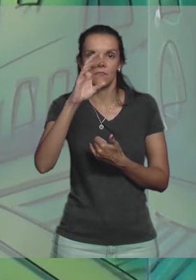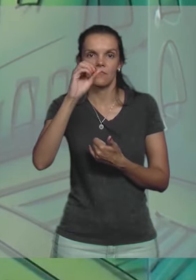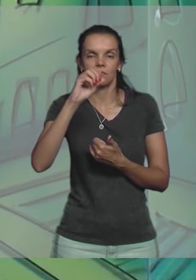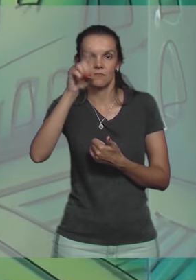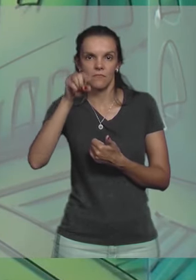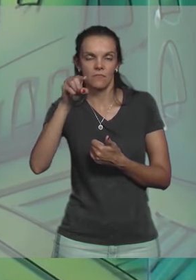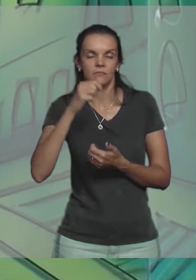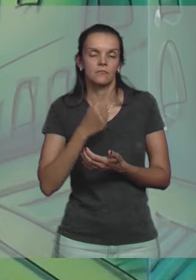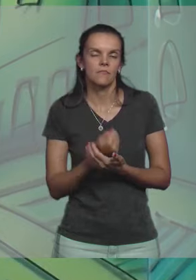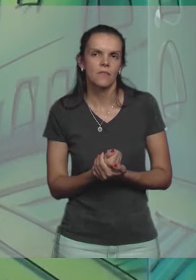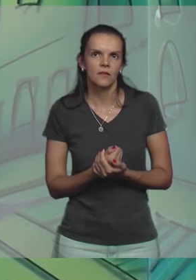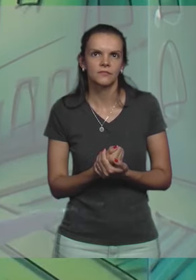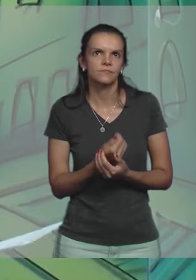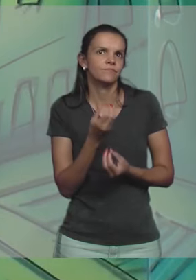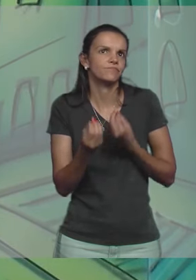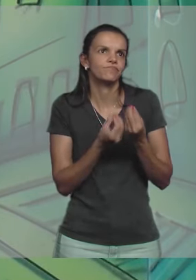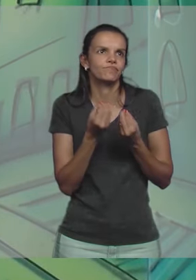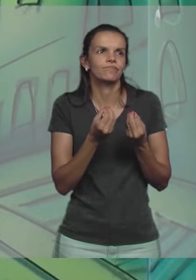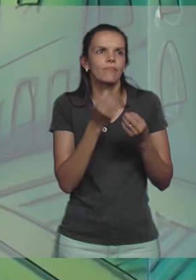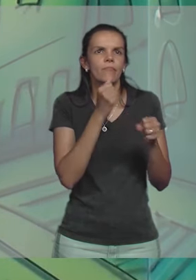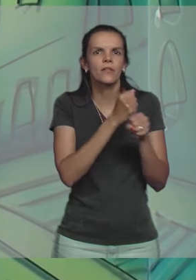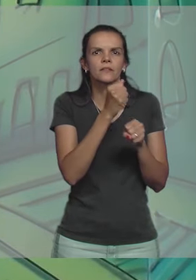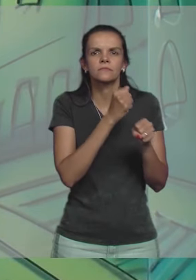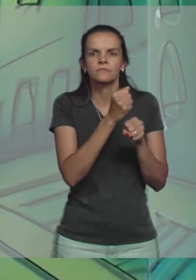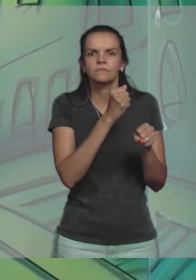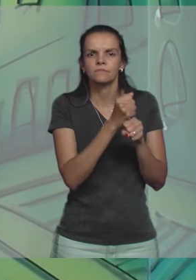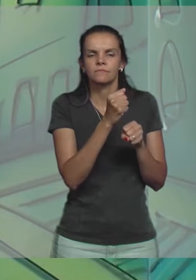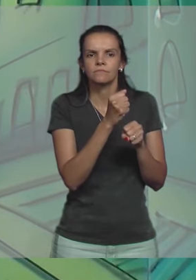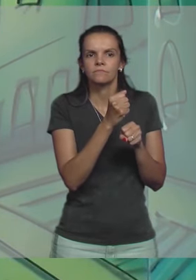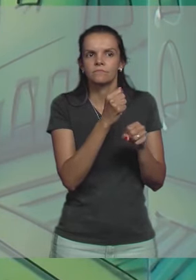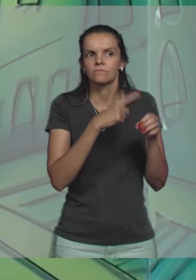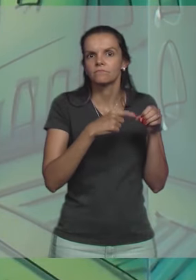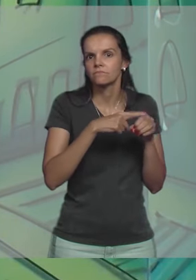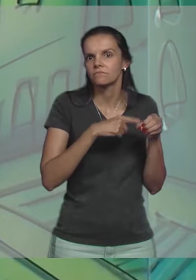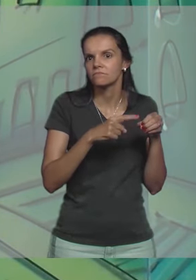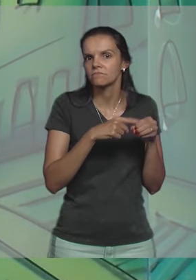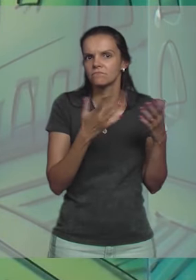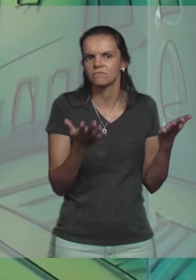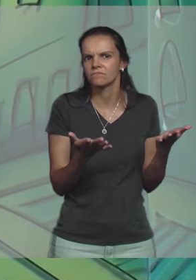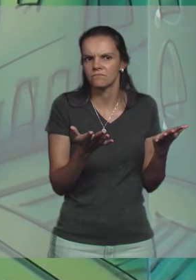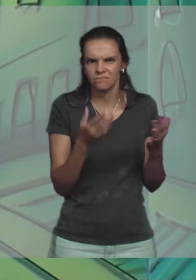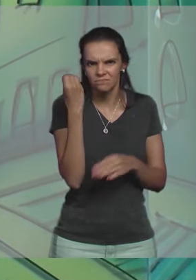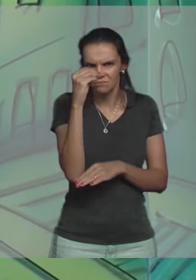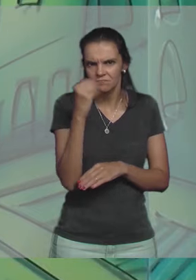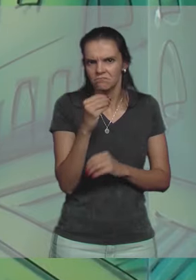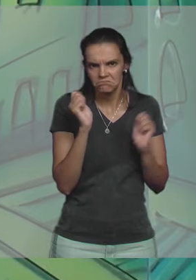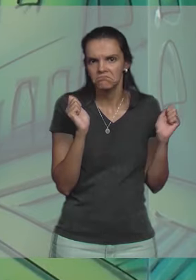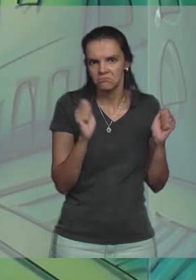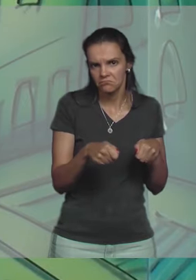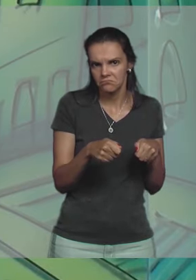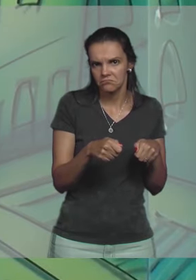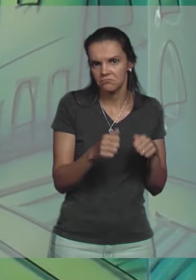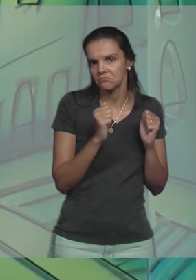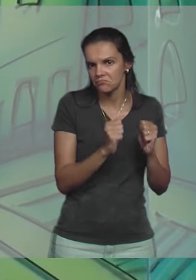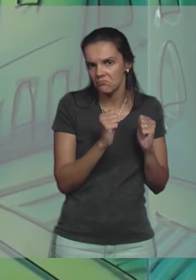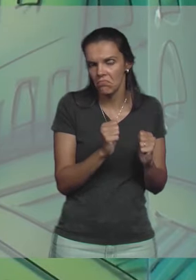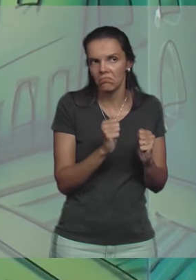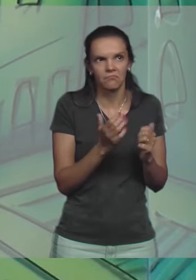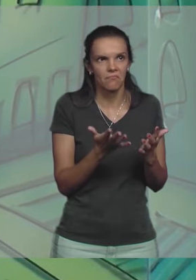né, de toda a construção, daria para fazer um metrô sem